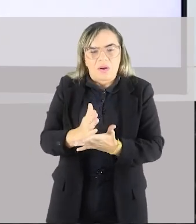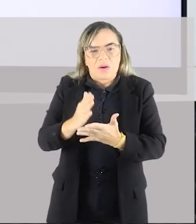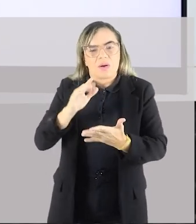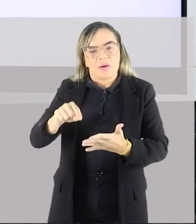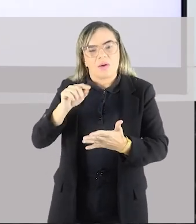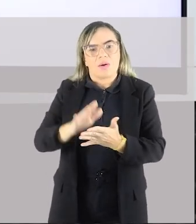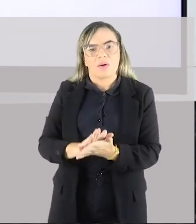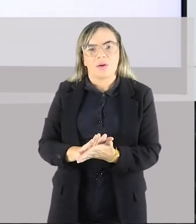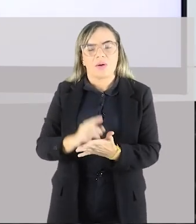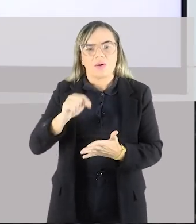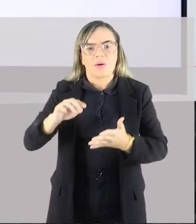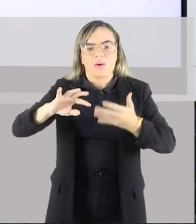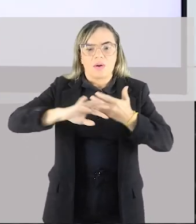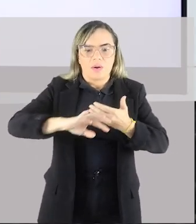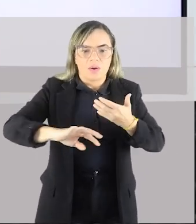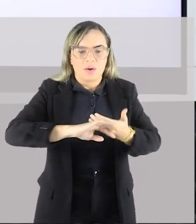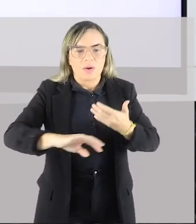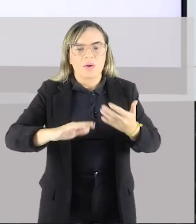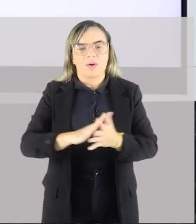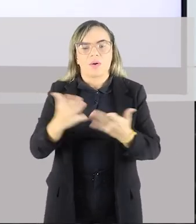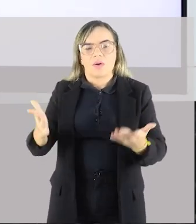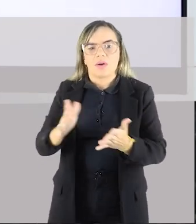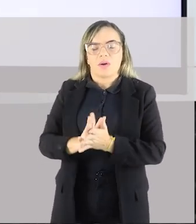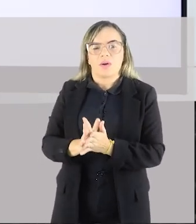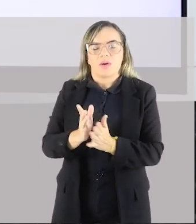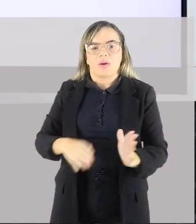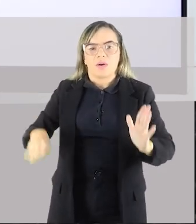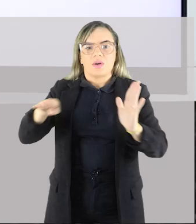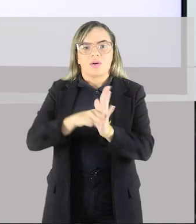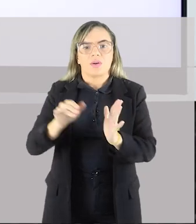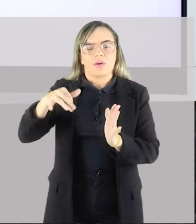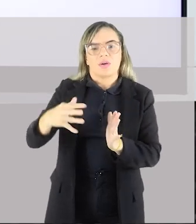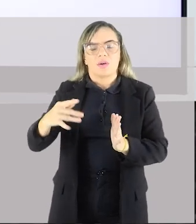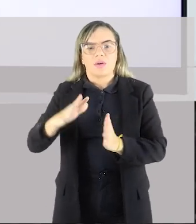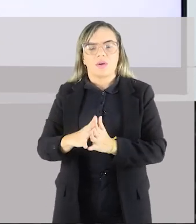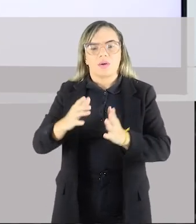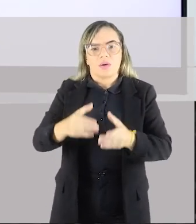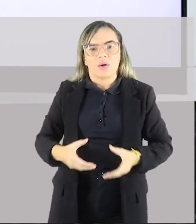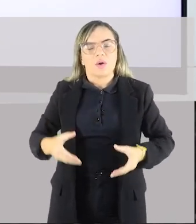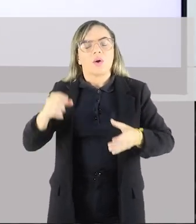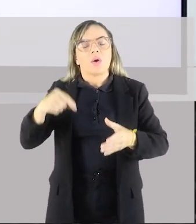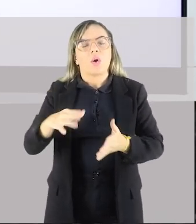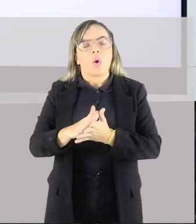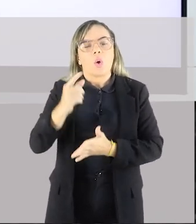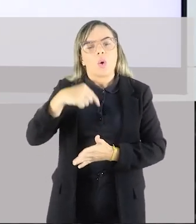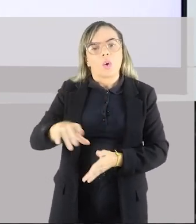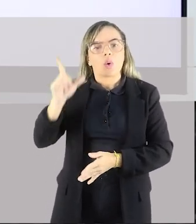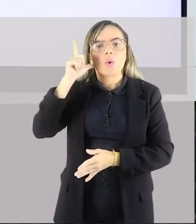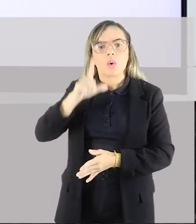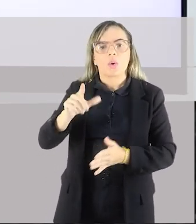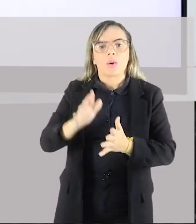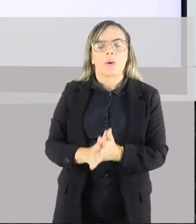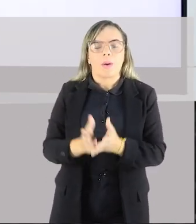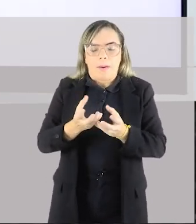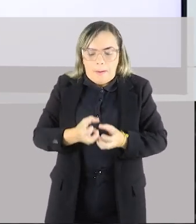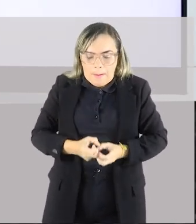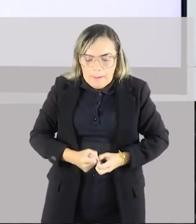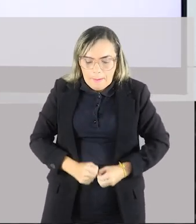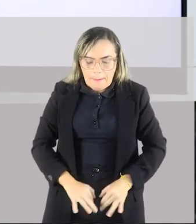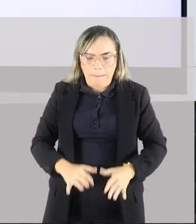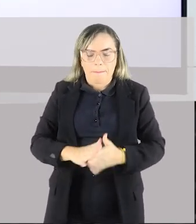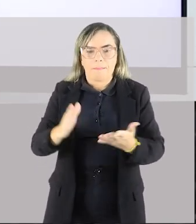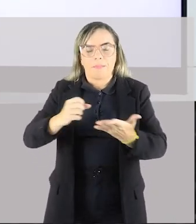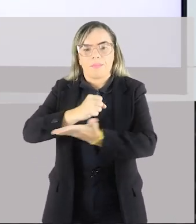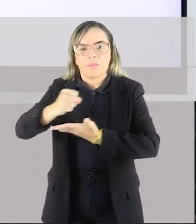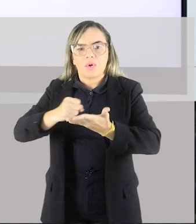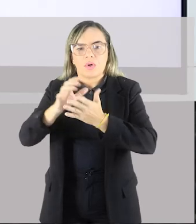quebrando, esse alimento. Chega no intestino, você ainda consegue digerir mais um pouco. Então, basicamente, a gente está